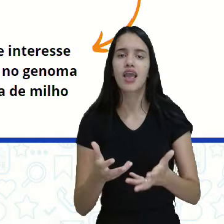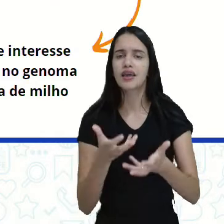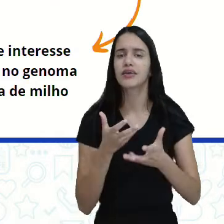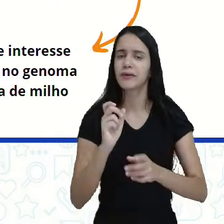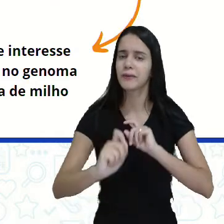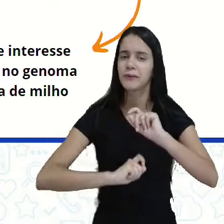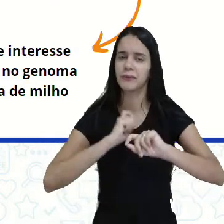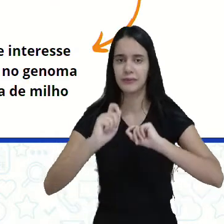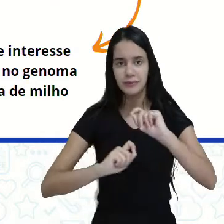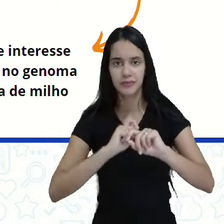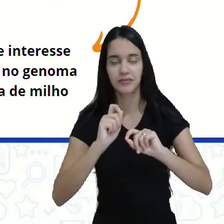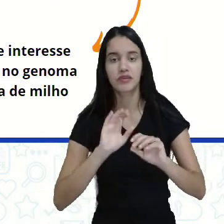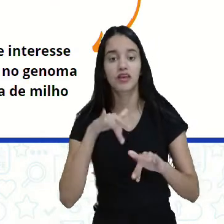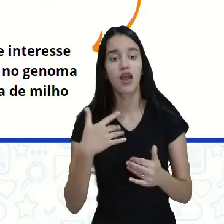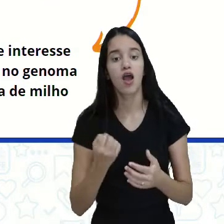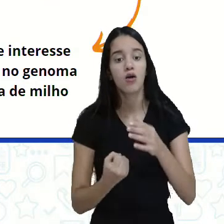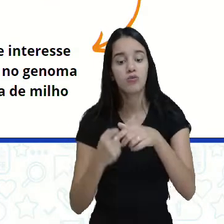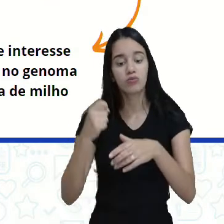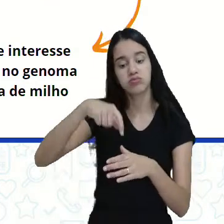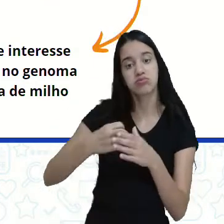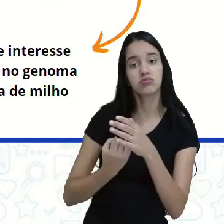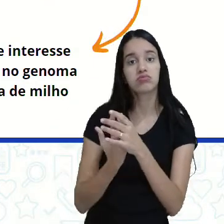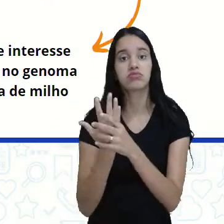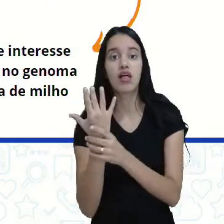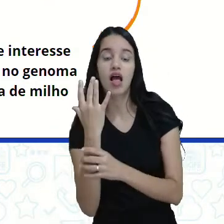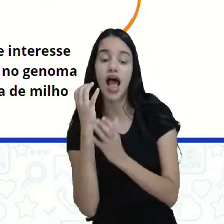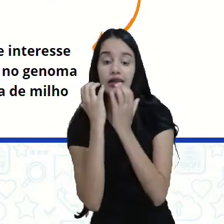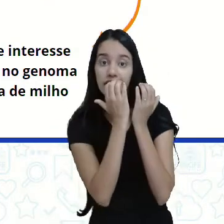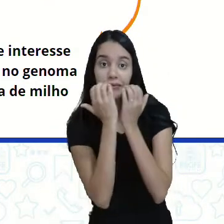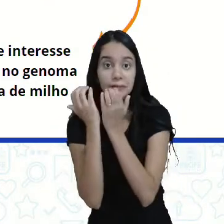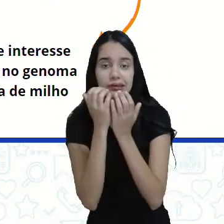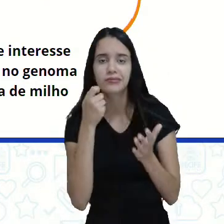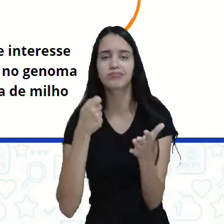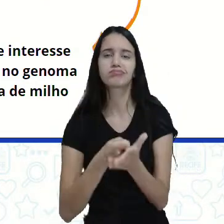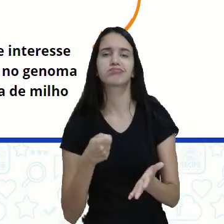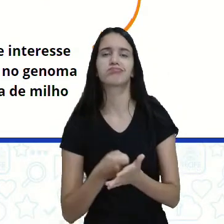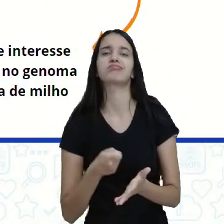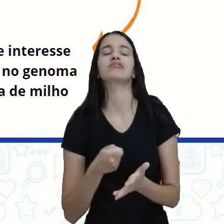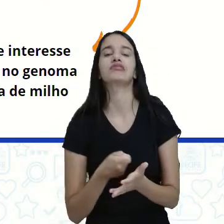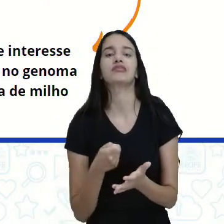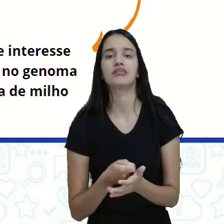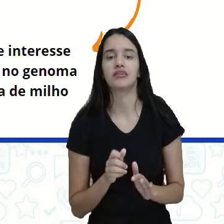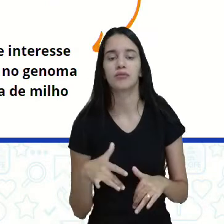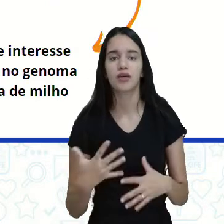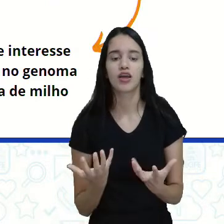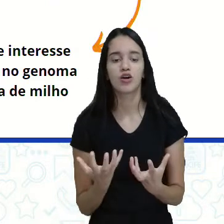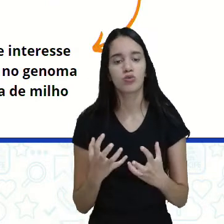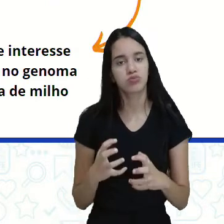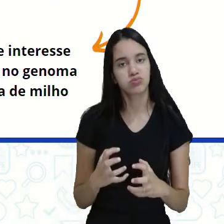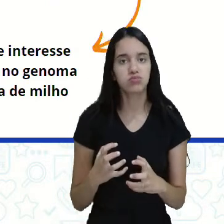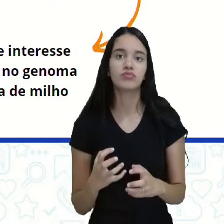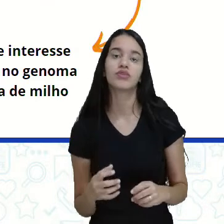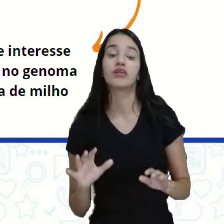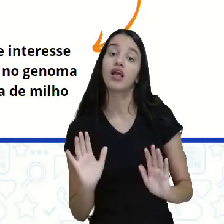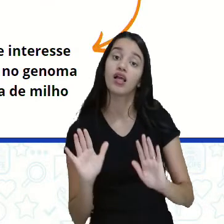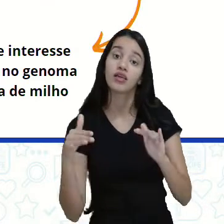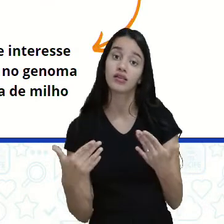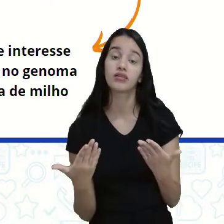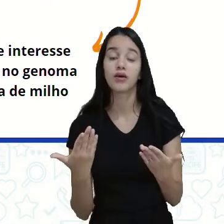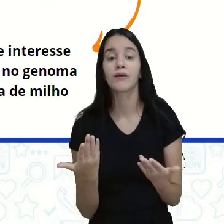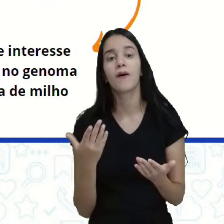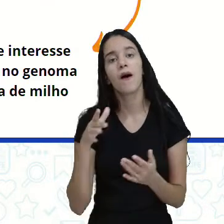que aquela plantação de milho seja resistente à seca, não é isso? Então,